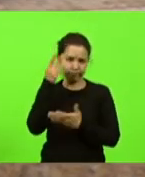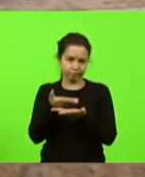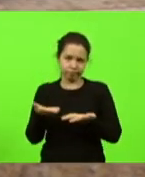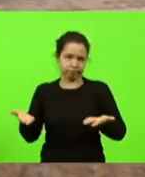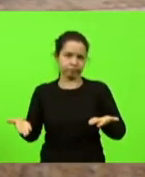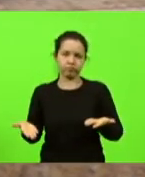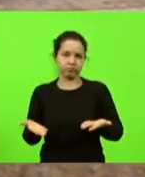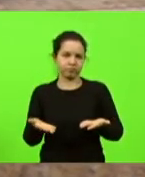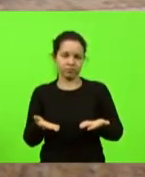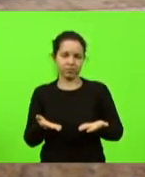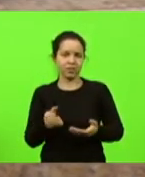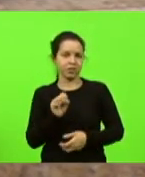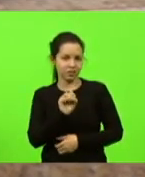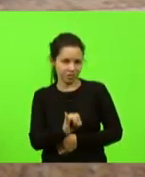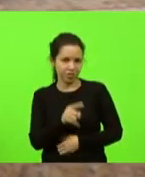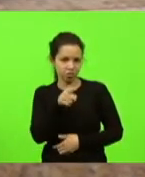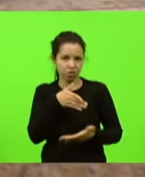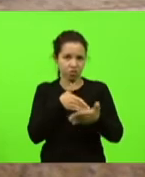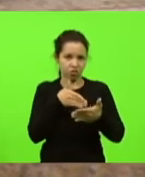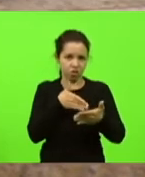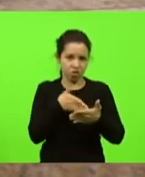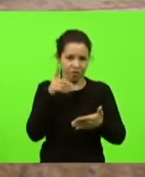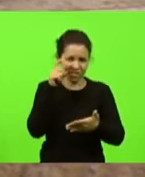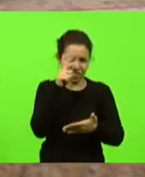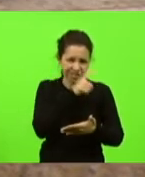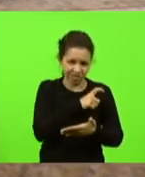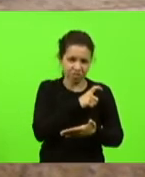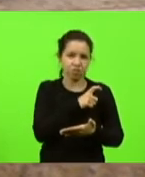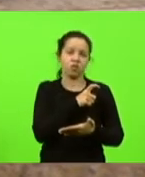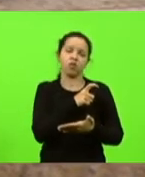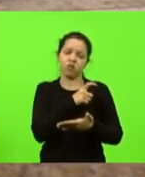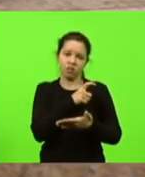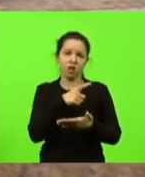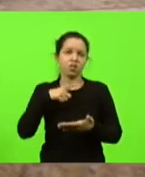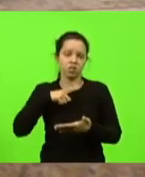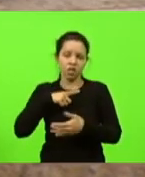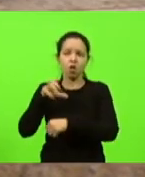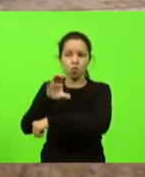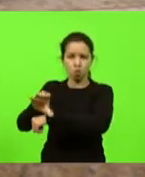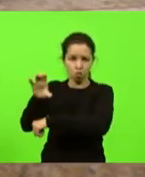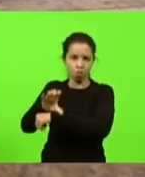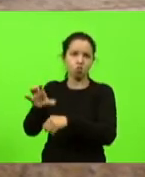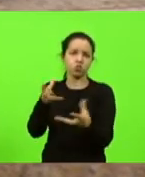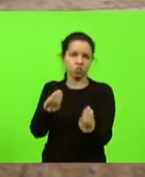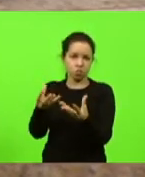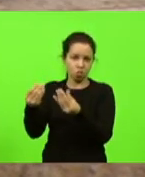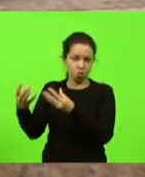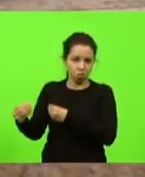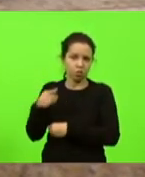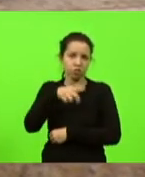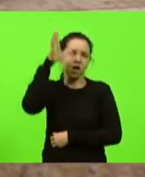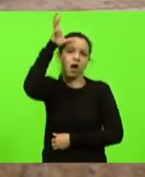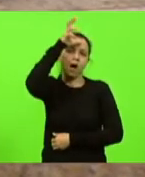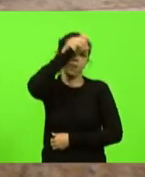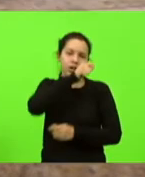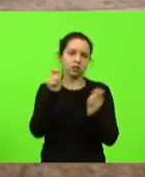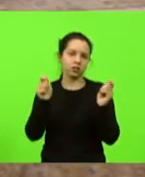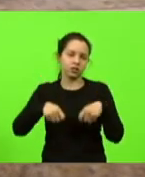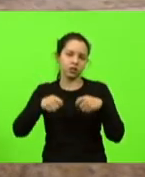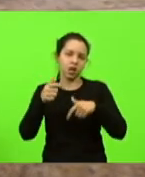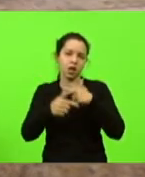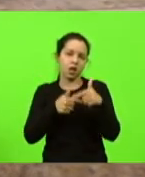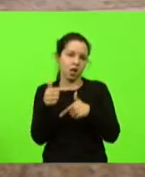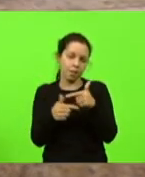Obviamente que se alguém encontra dificuldade para lidar com isso, existem excelentes cursos no mercado de atualização e o cara pode vir trabalhar com isso